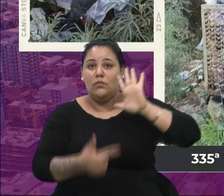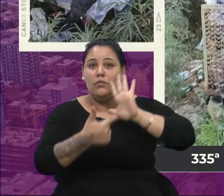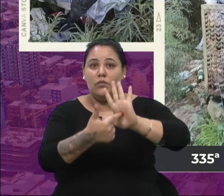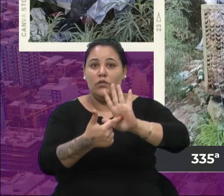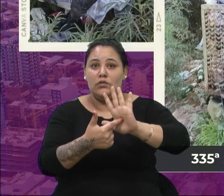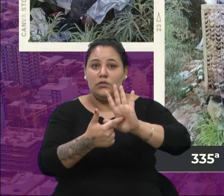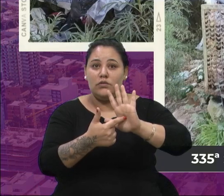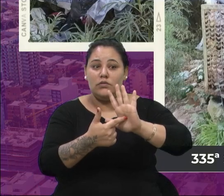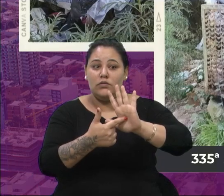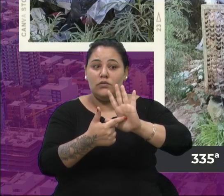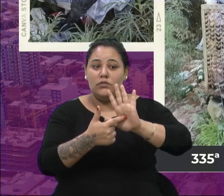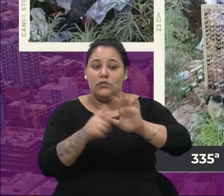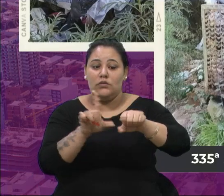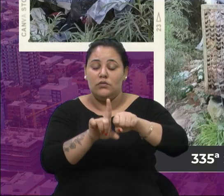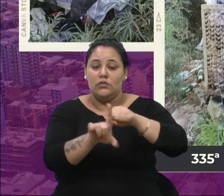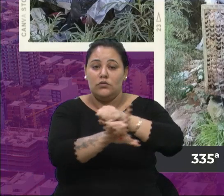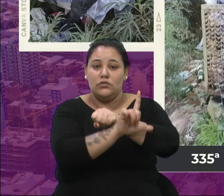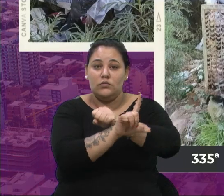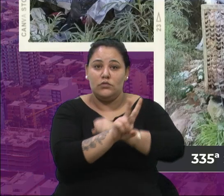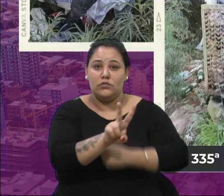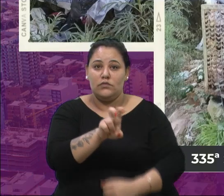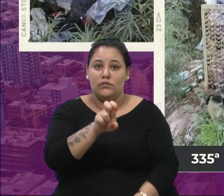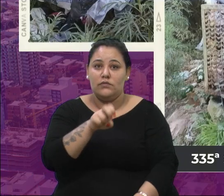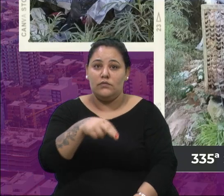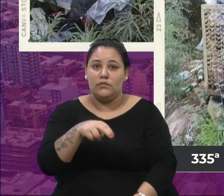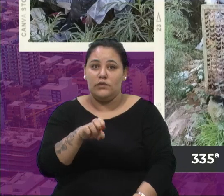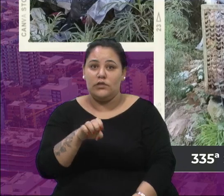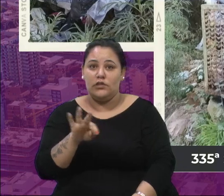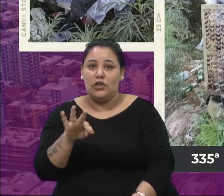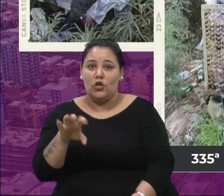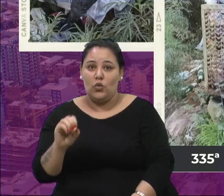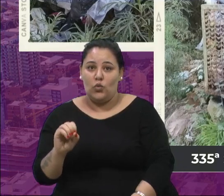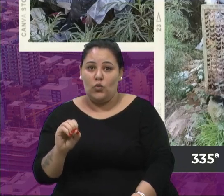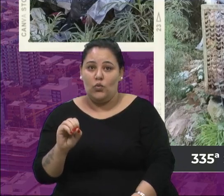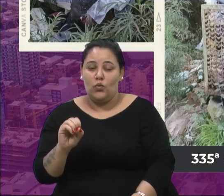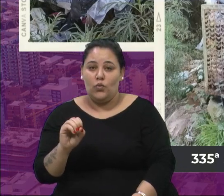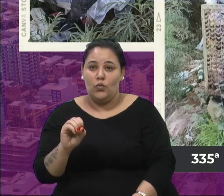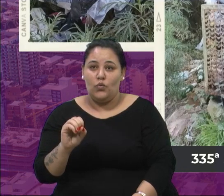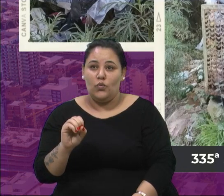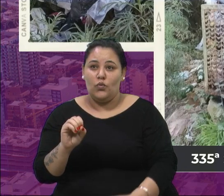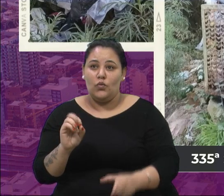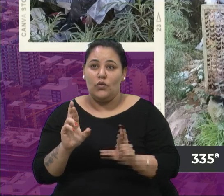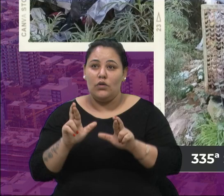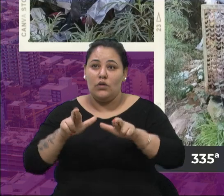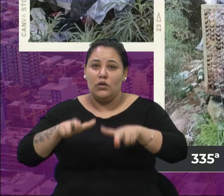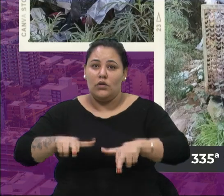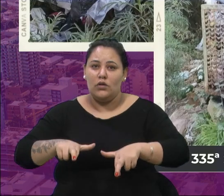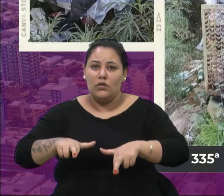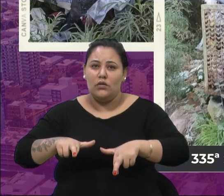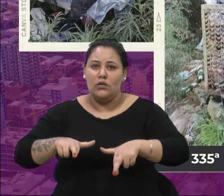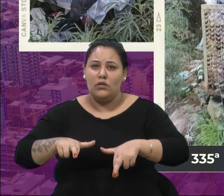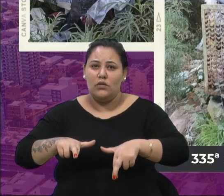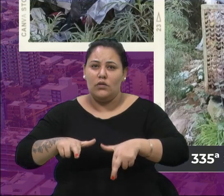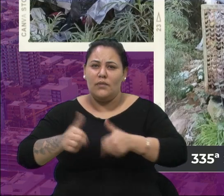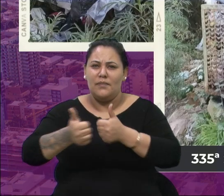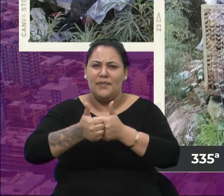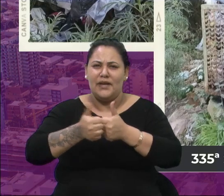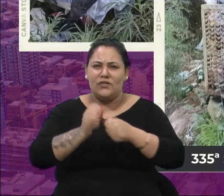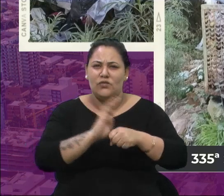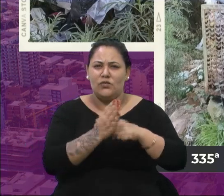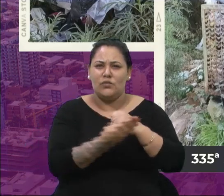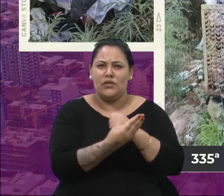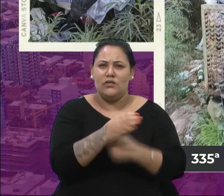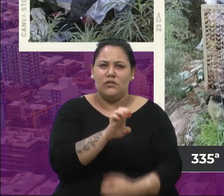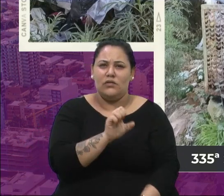Vêneto, né? O loteamento Vêneto, ali na região, engloba aquela região do Esplanada também,